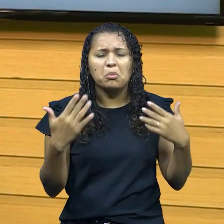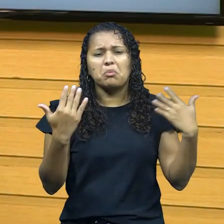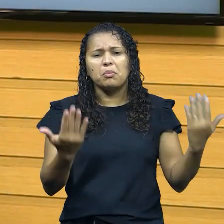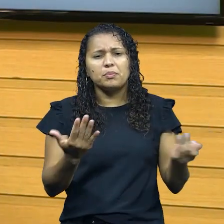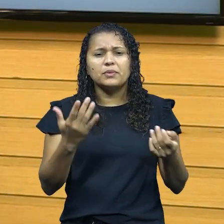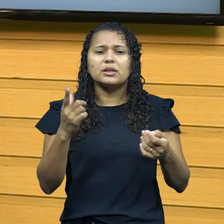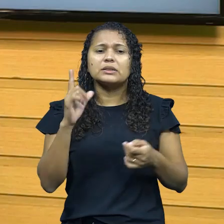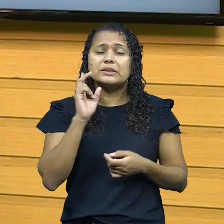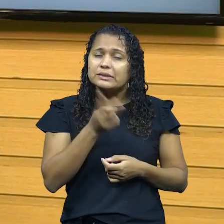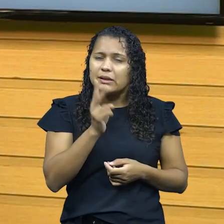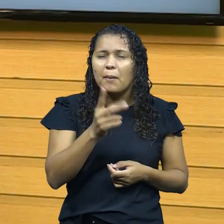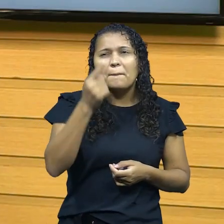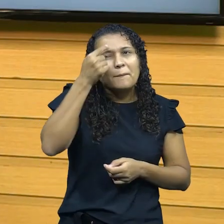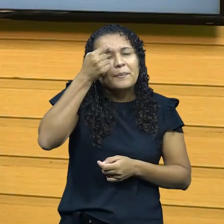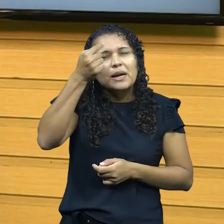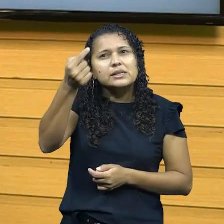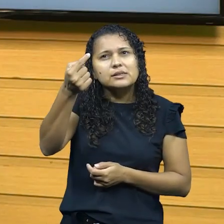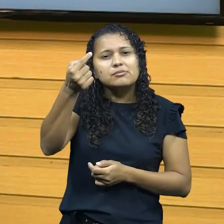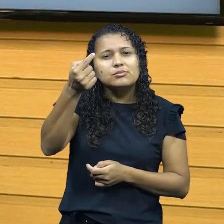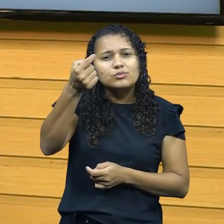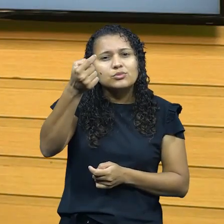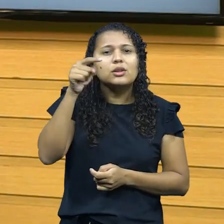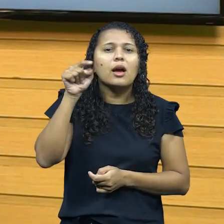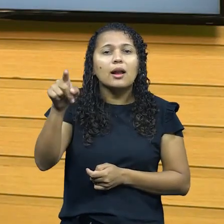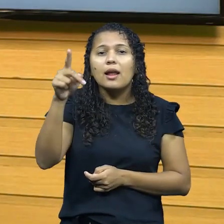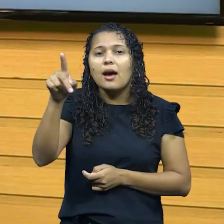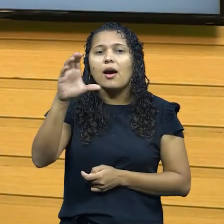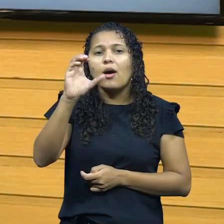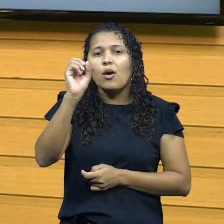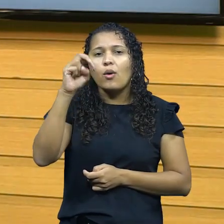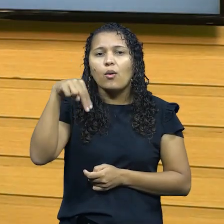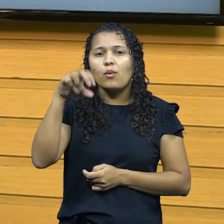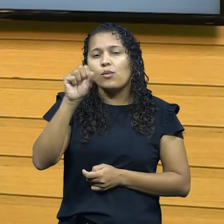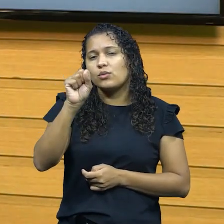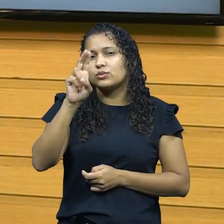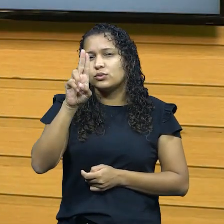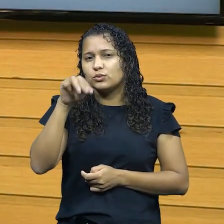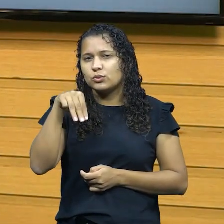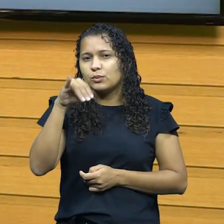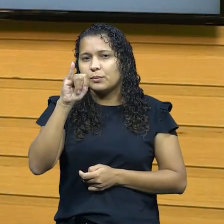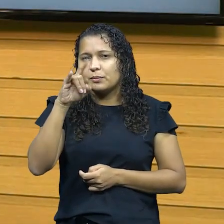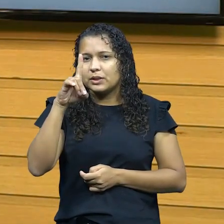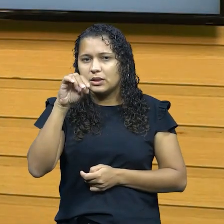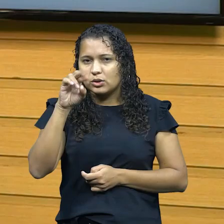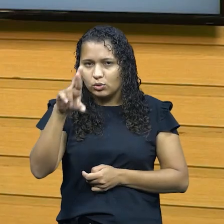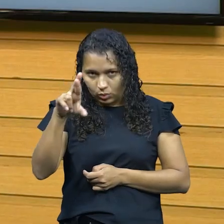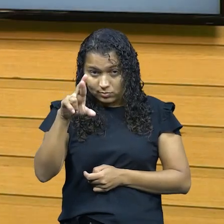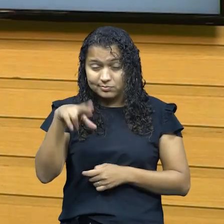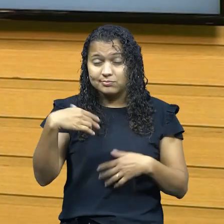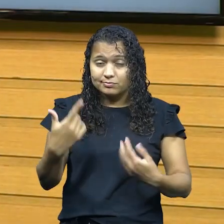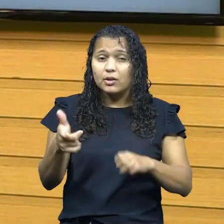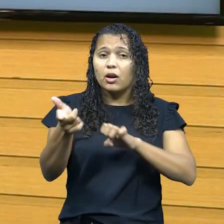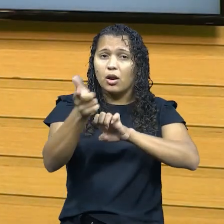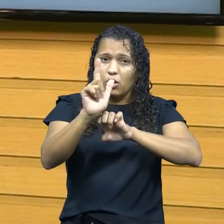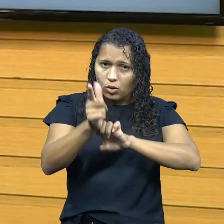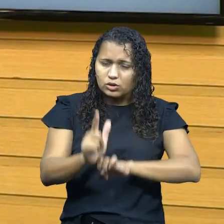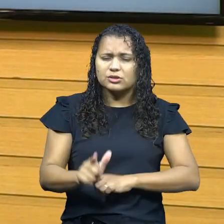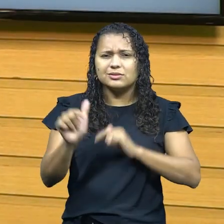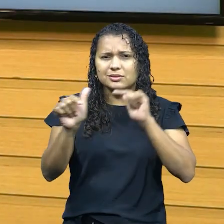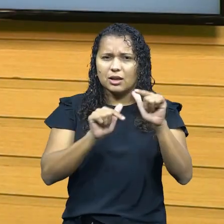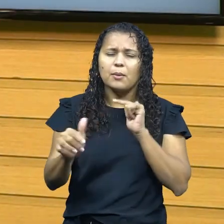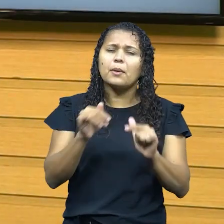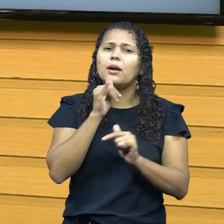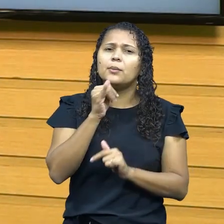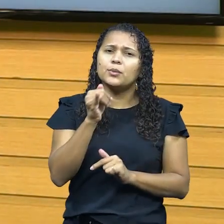sempre pensando no consumidor, em quem vai receber esse produto. A logística, ela trabalha muito no sentido